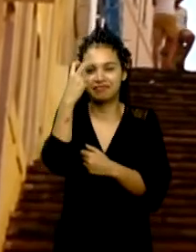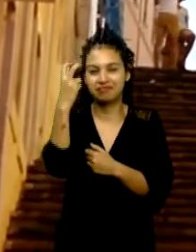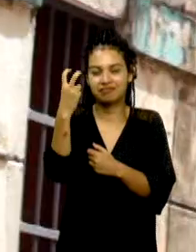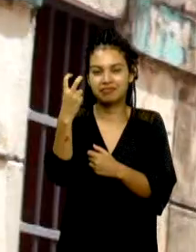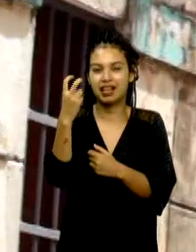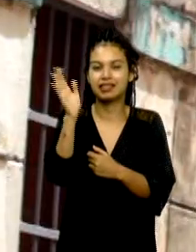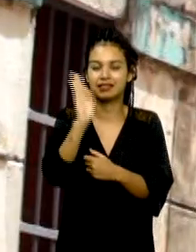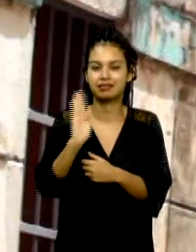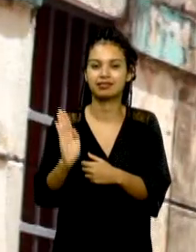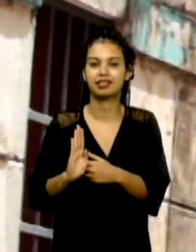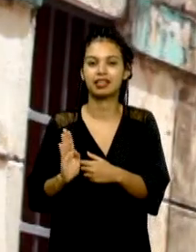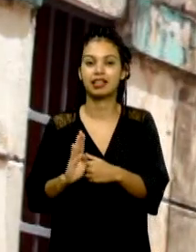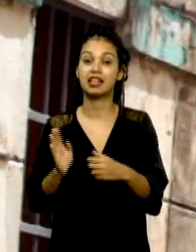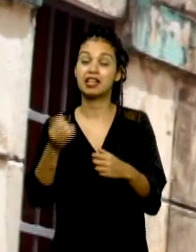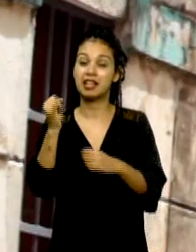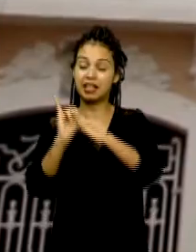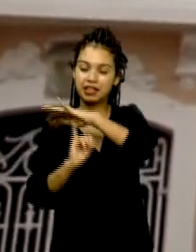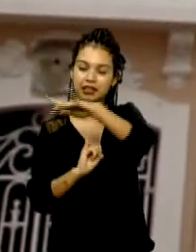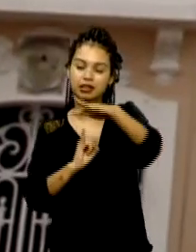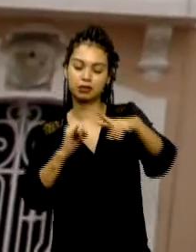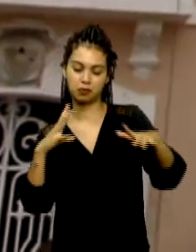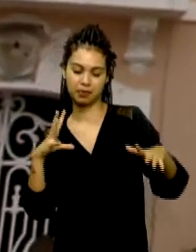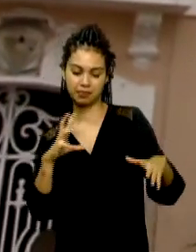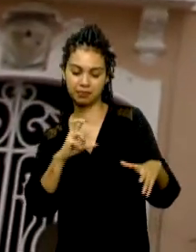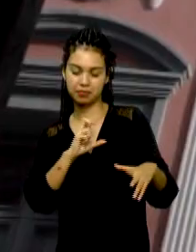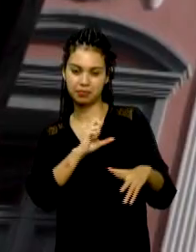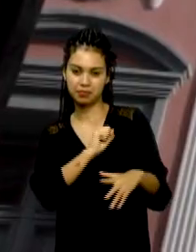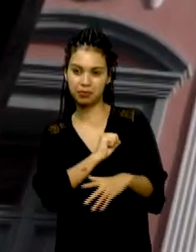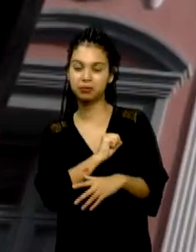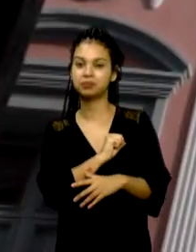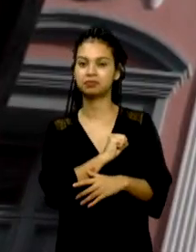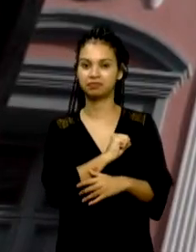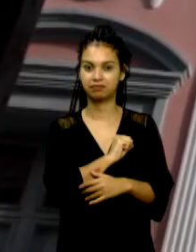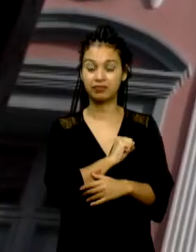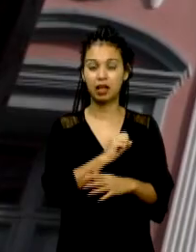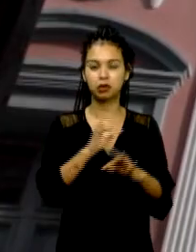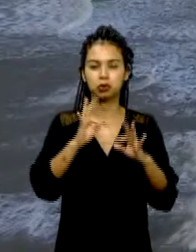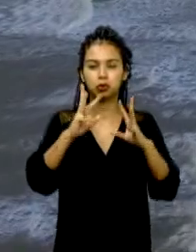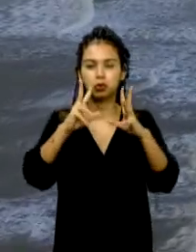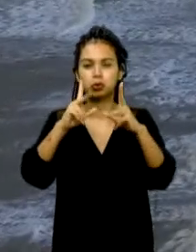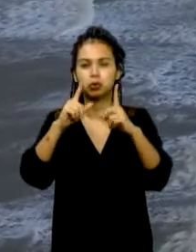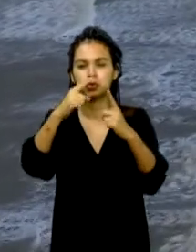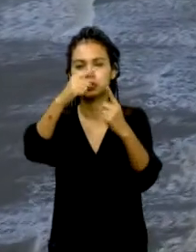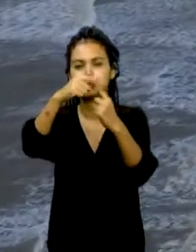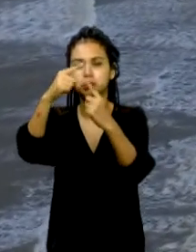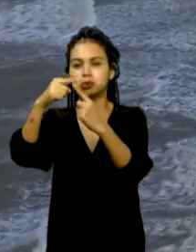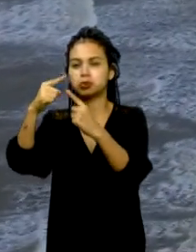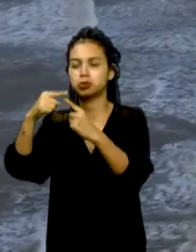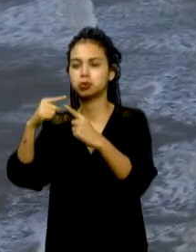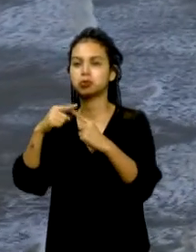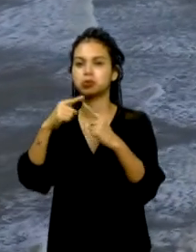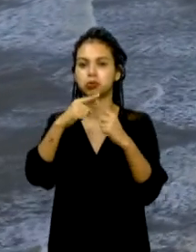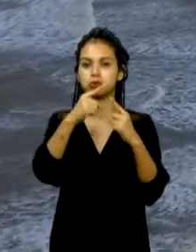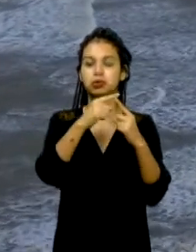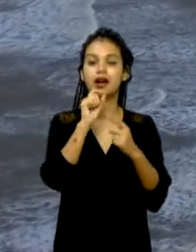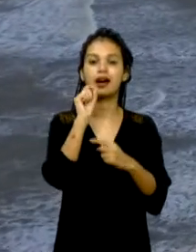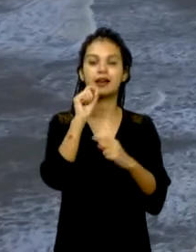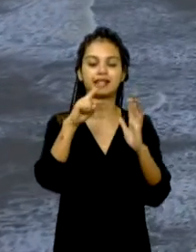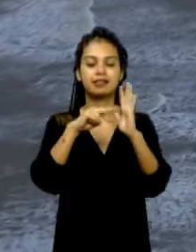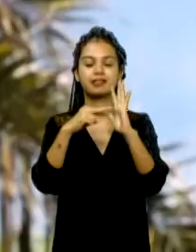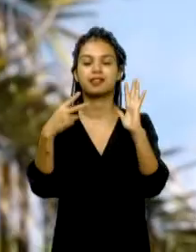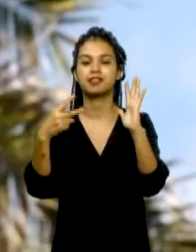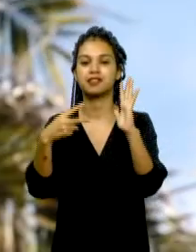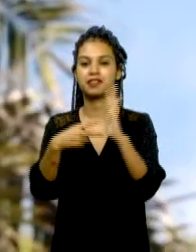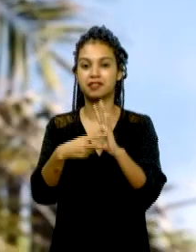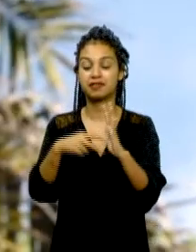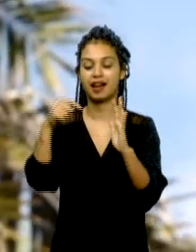Amor, Patrimônio Cultural da Humanidade. Todos esses títulos dão apenas uma ideia do significado da capital